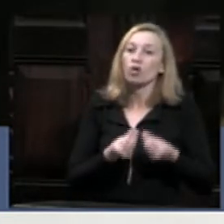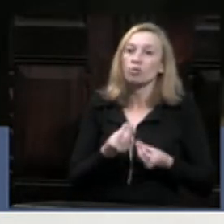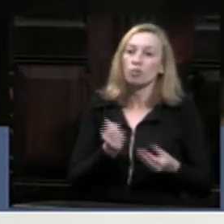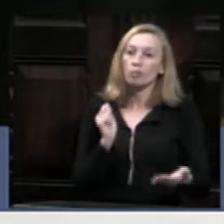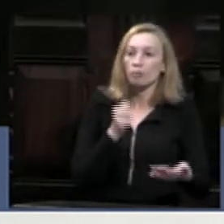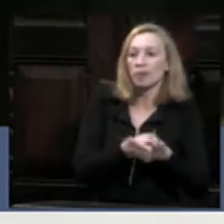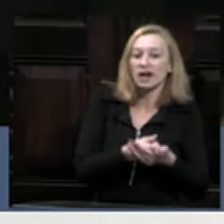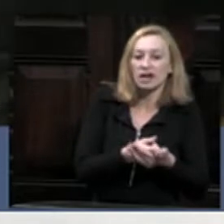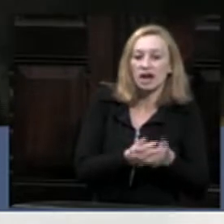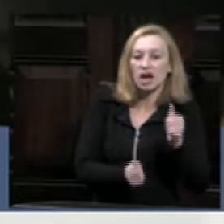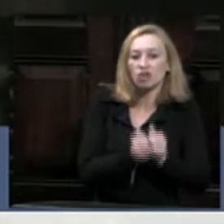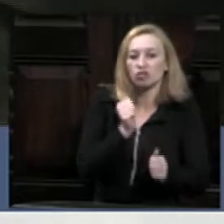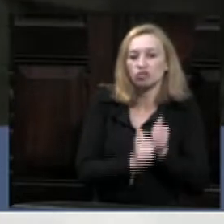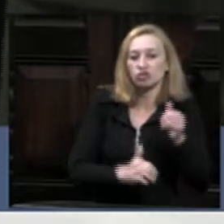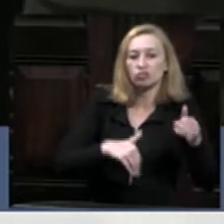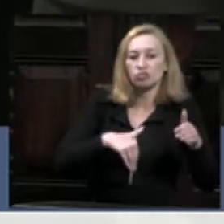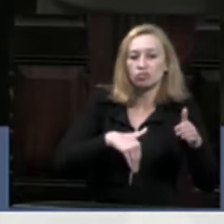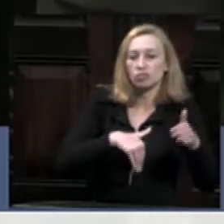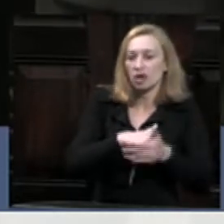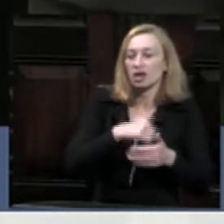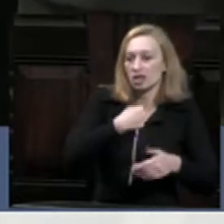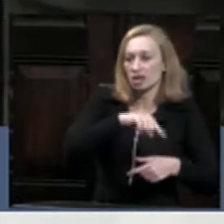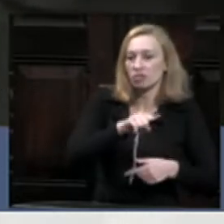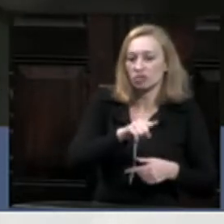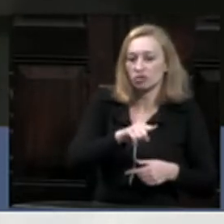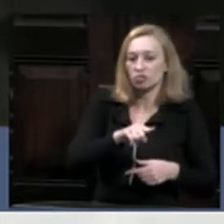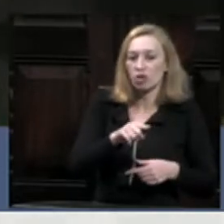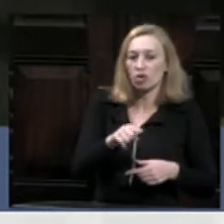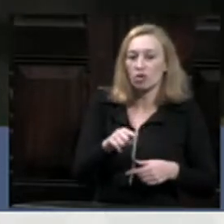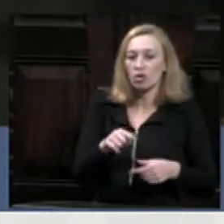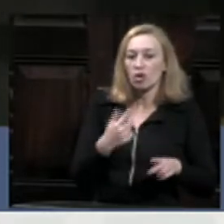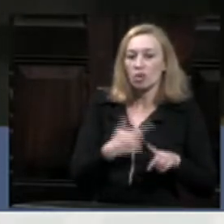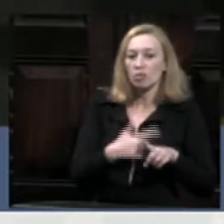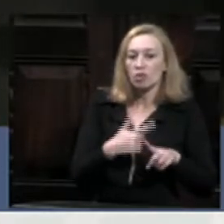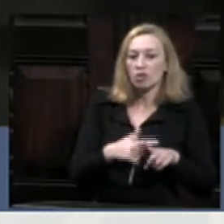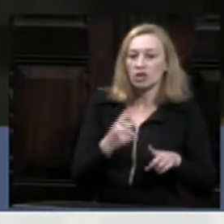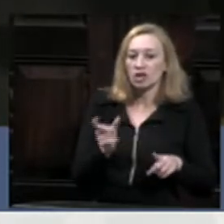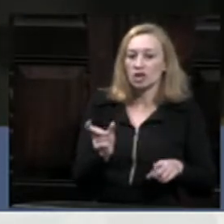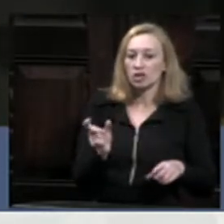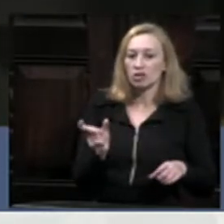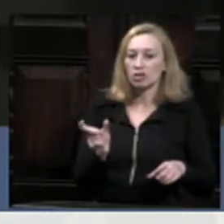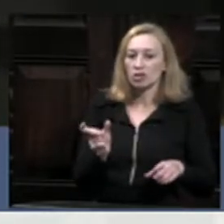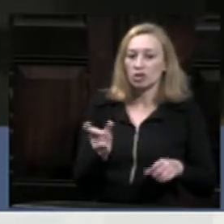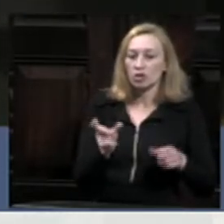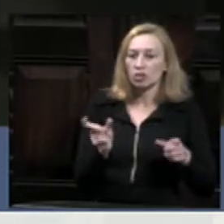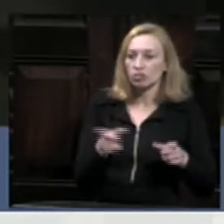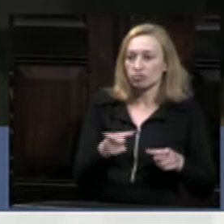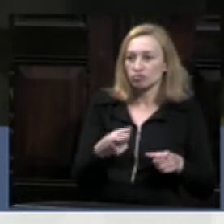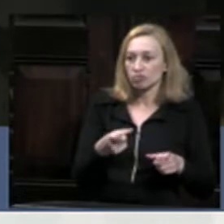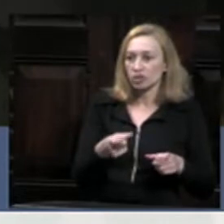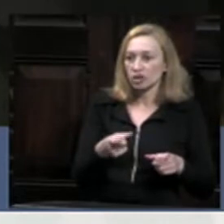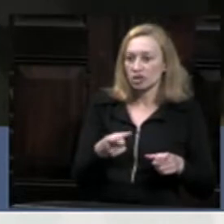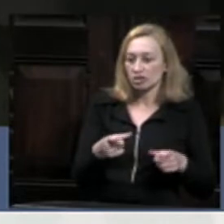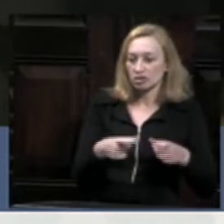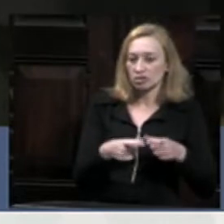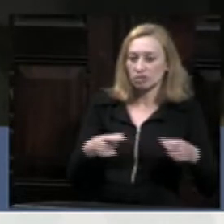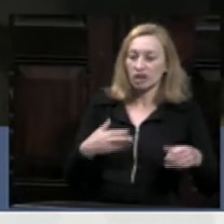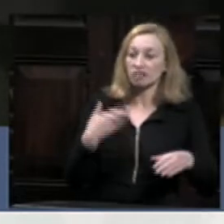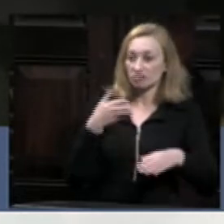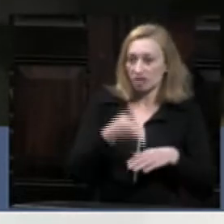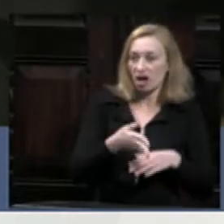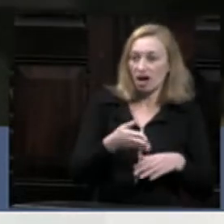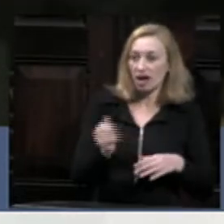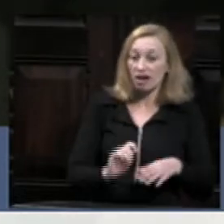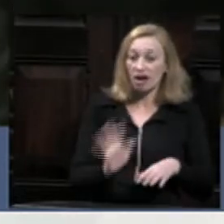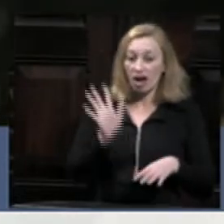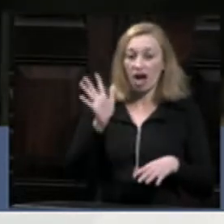da população que, com os valores dos ingressos, logo após a Copa do Mundo, ficou quase impedido de o frequentar.